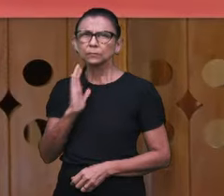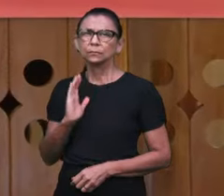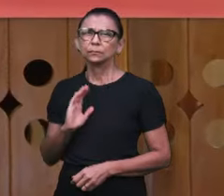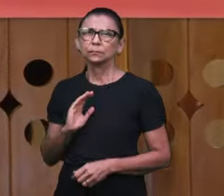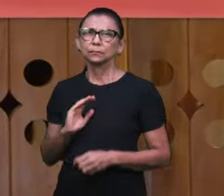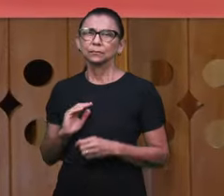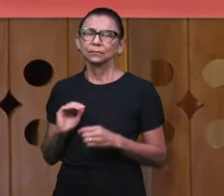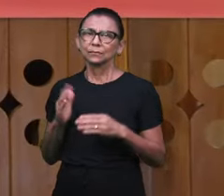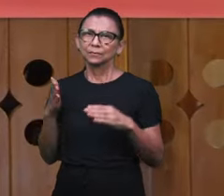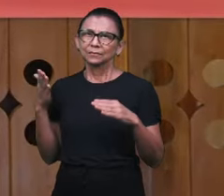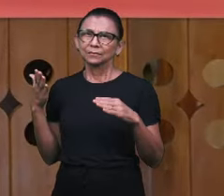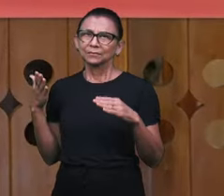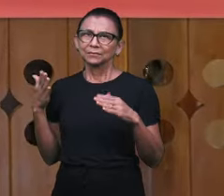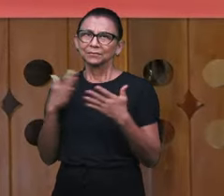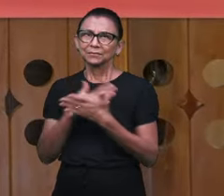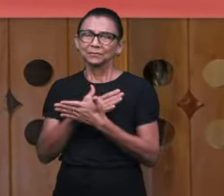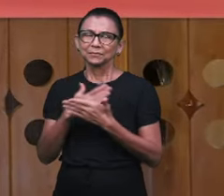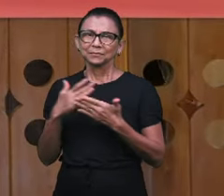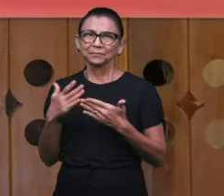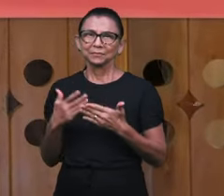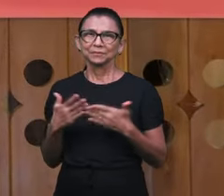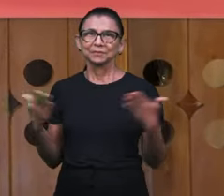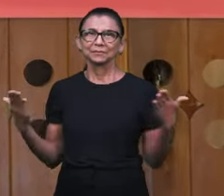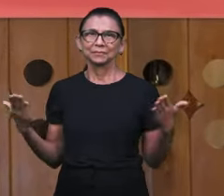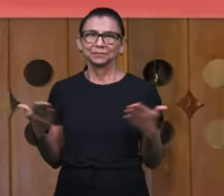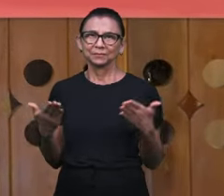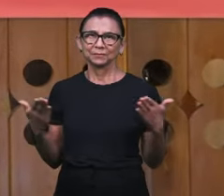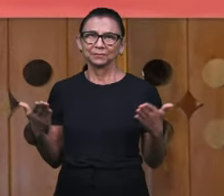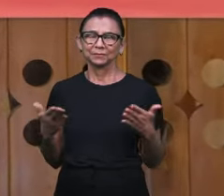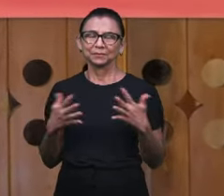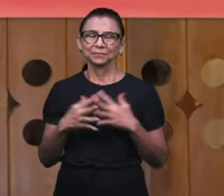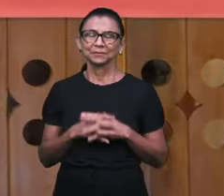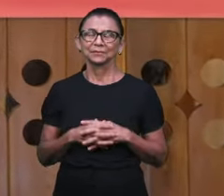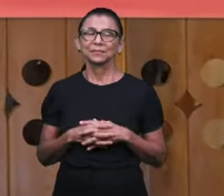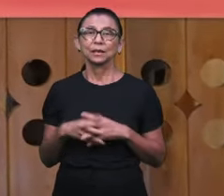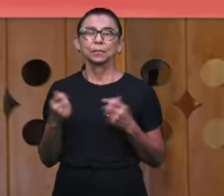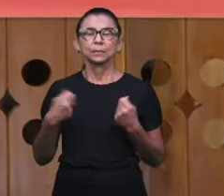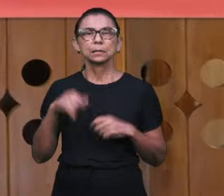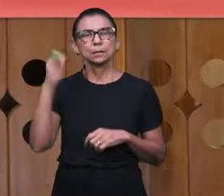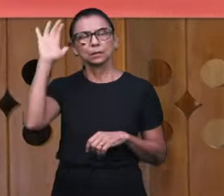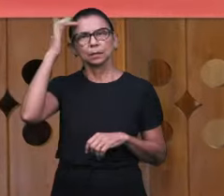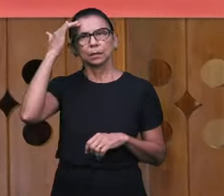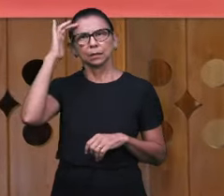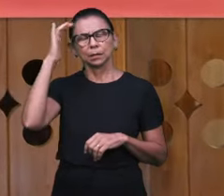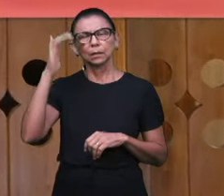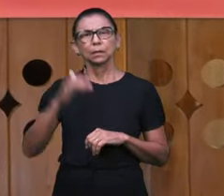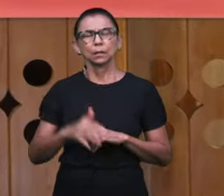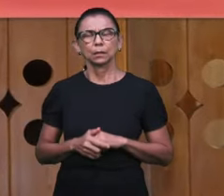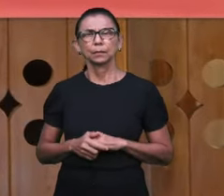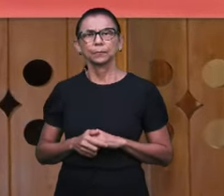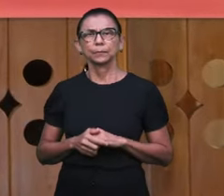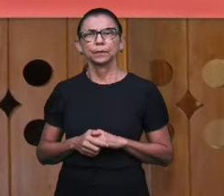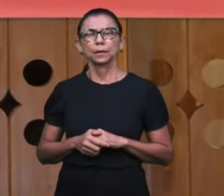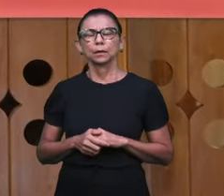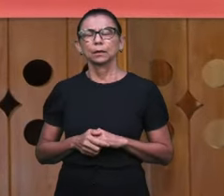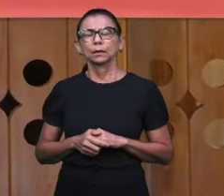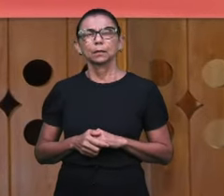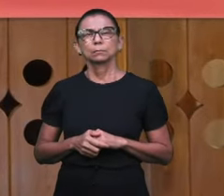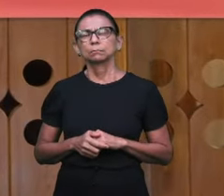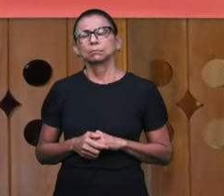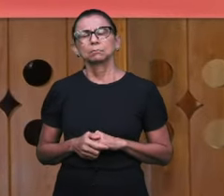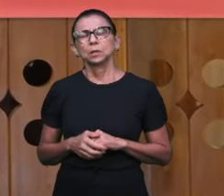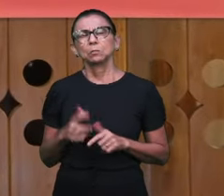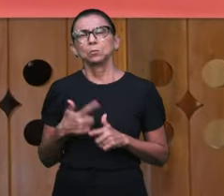que foi? Você está com vergonha? Porque você está repetindo? Repetindo não, você está dizendo que está na palavra. A função do pastor diz hoje, diz amanhã, diz